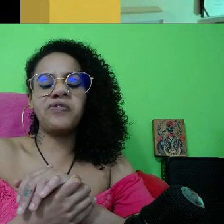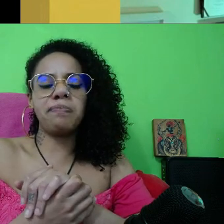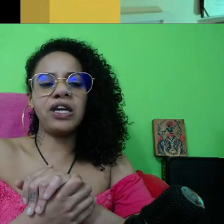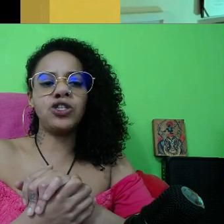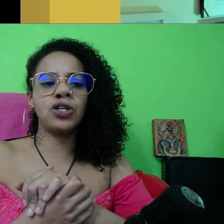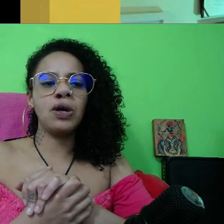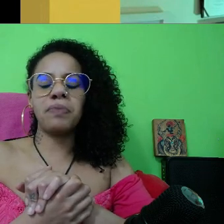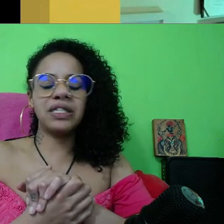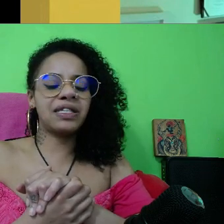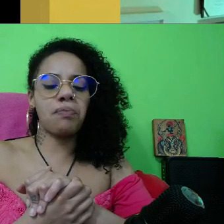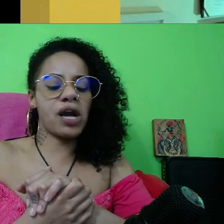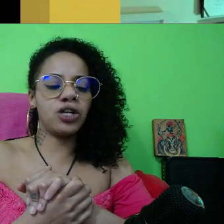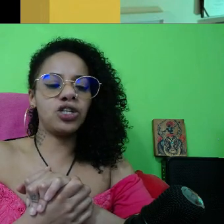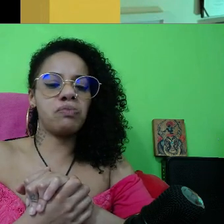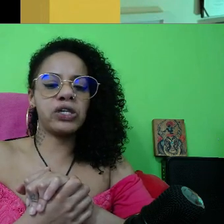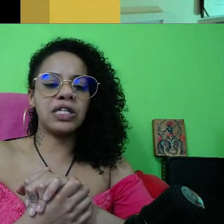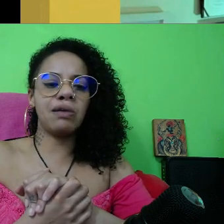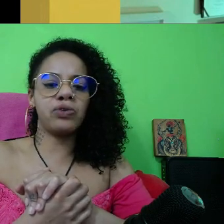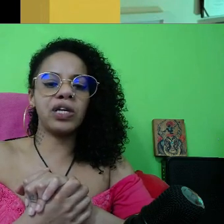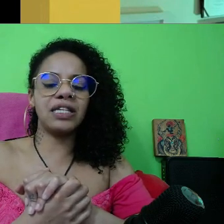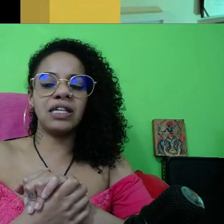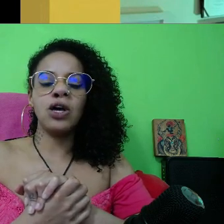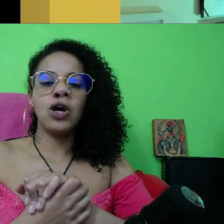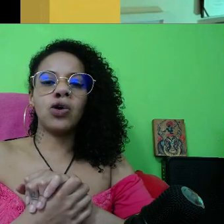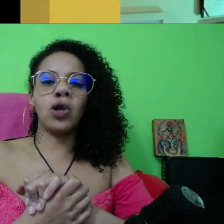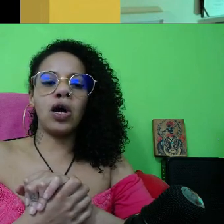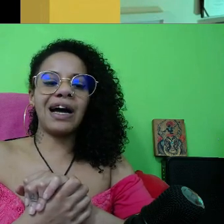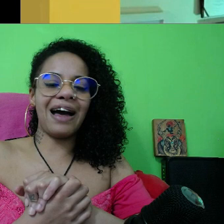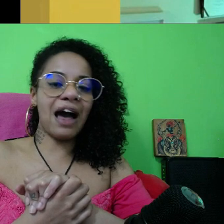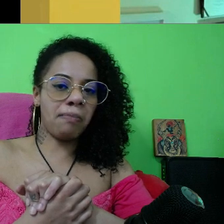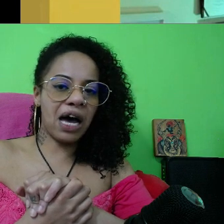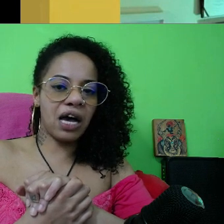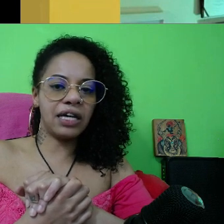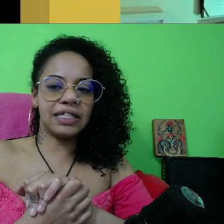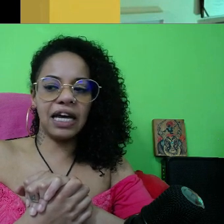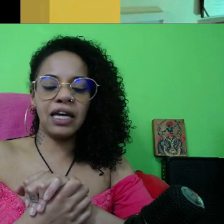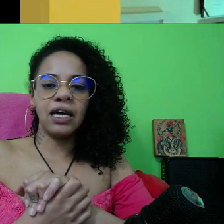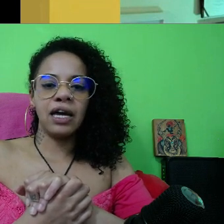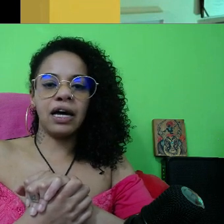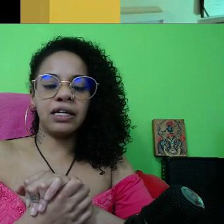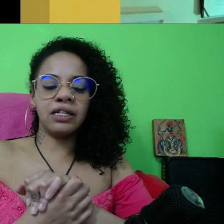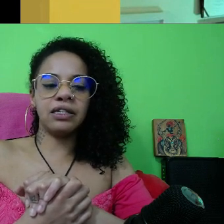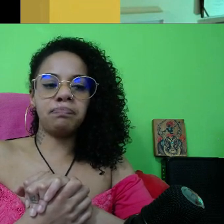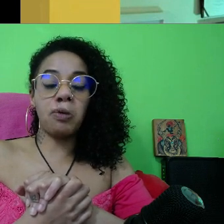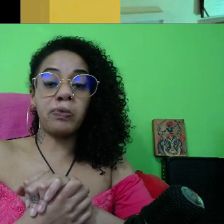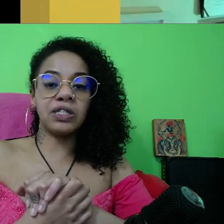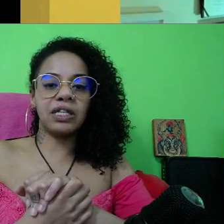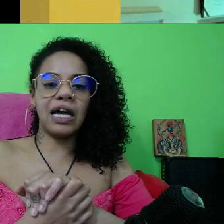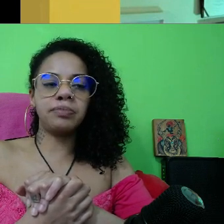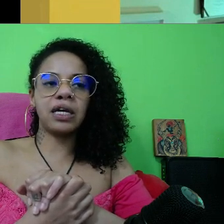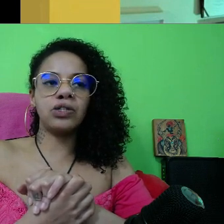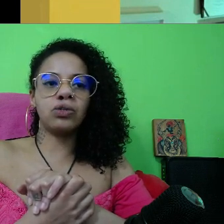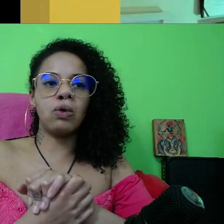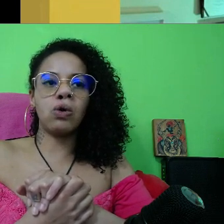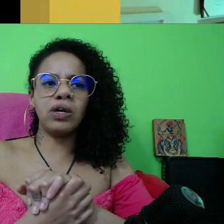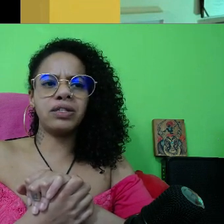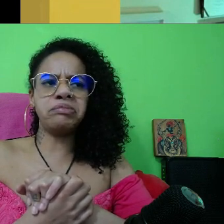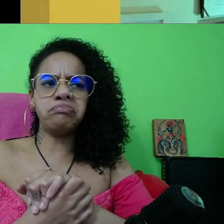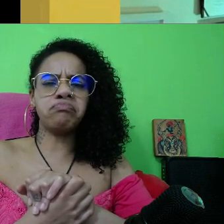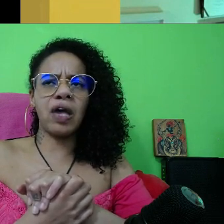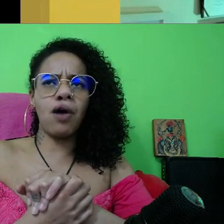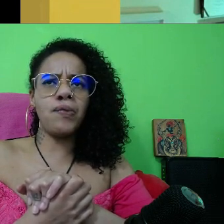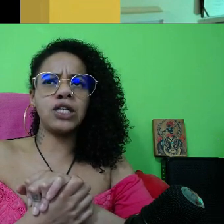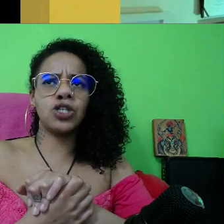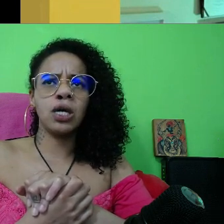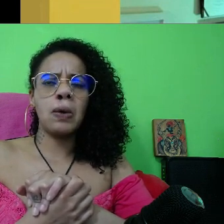obviamente mas essa merda de democracia burguesa coloca amarras né propositais para que isso não